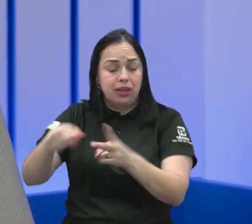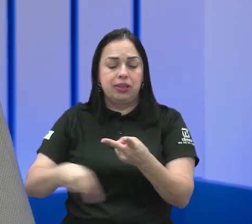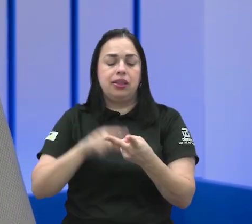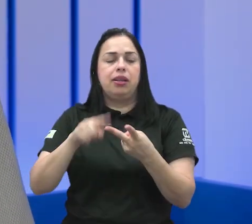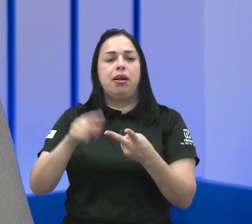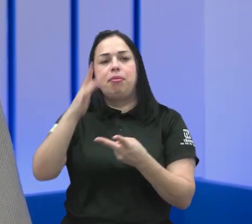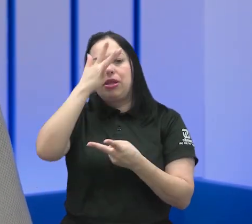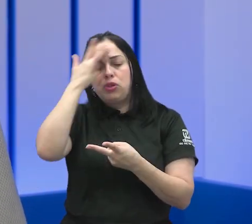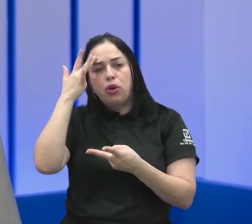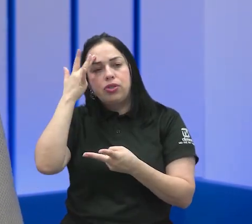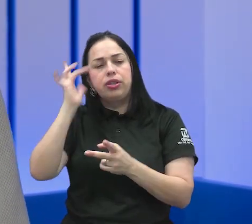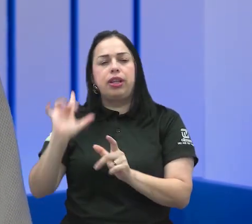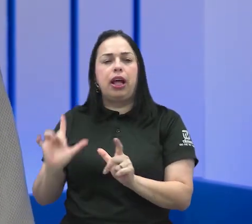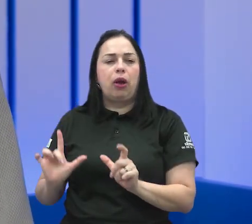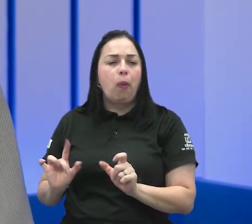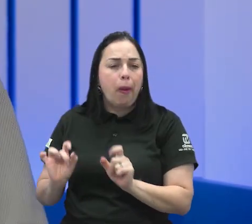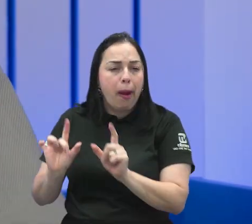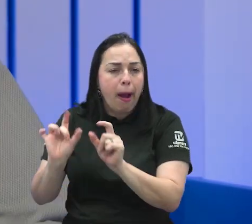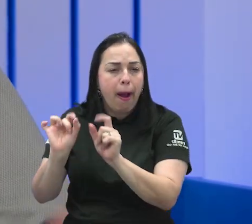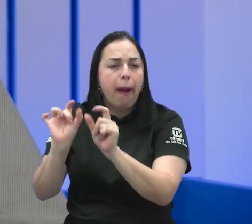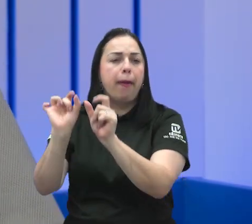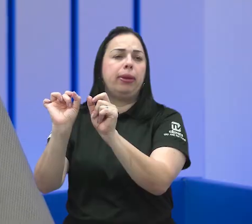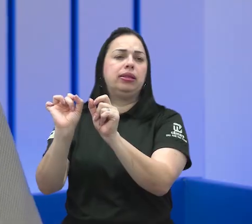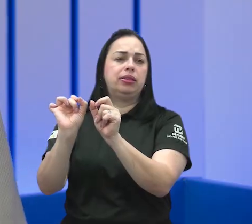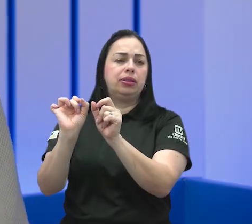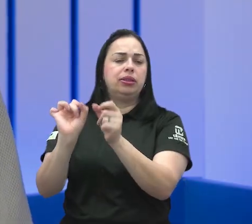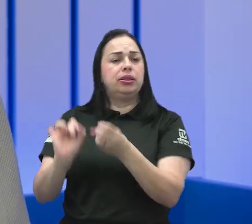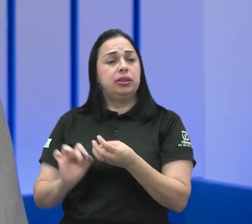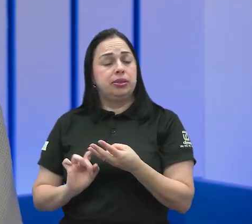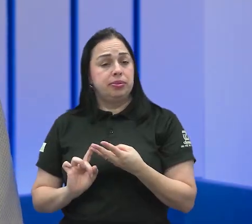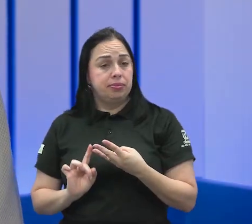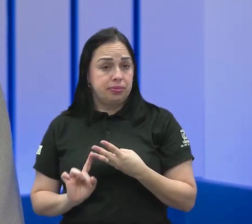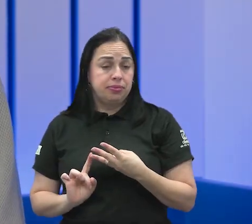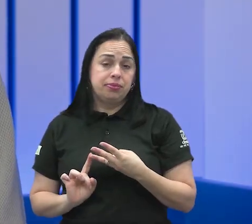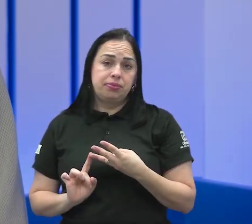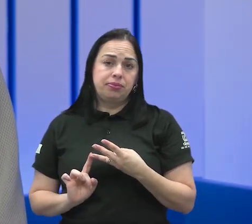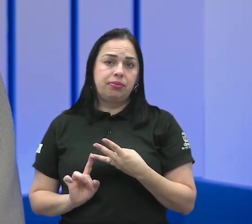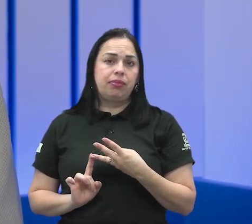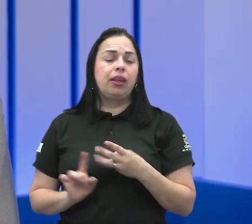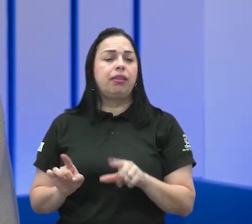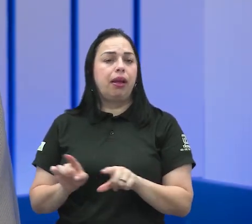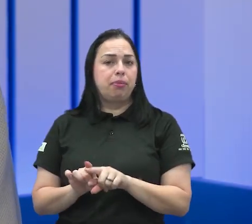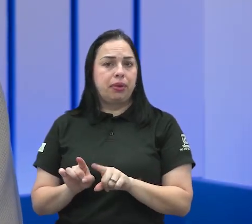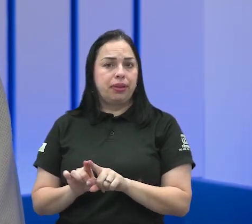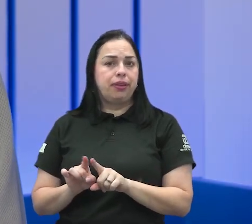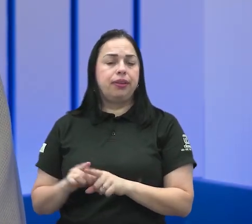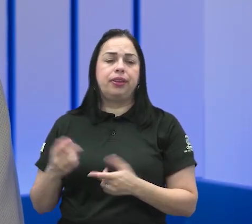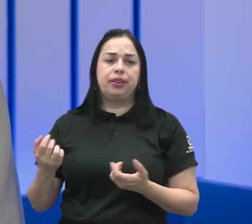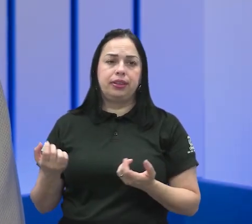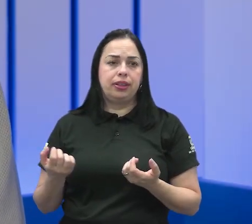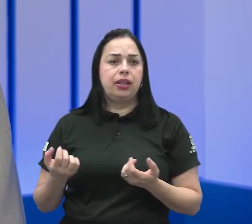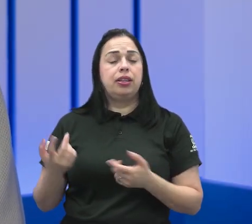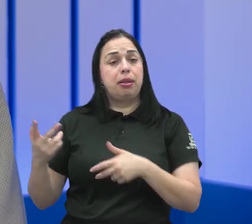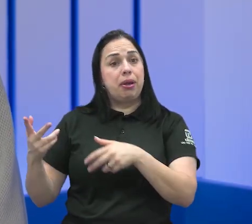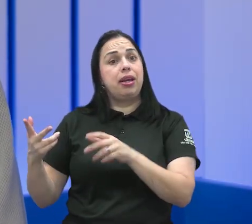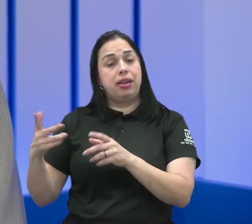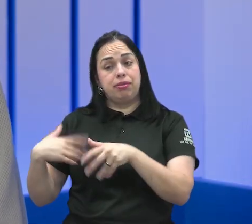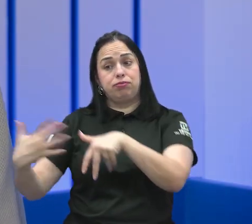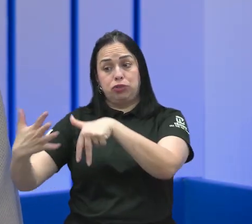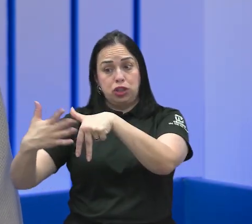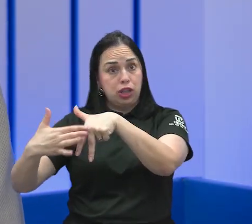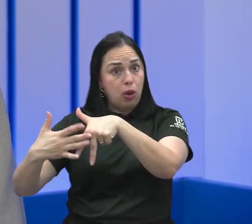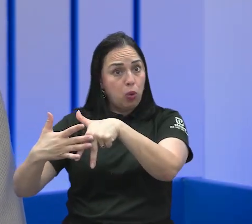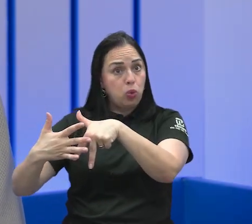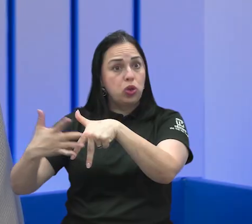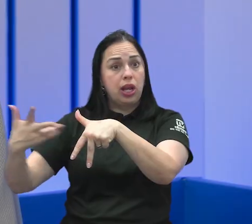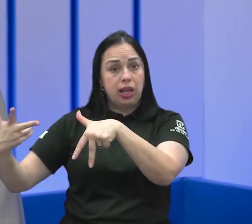fazem quimioterapia por doenças oncológicas, doenças oncohematológicas, e pacientes também de cirurgias de